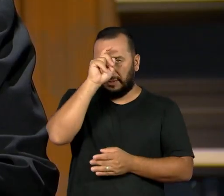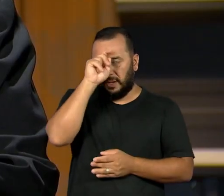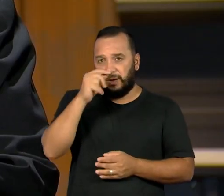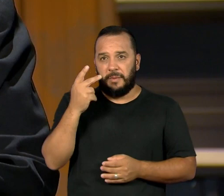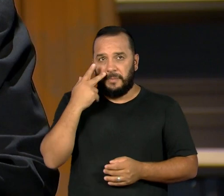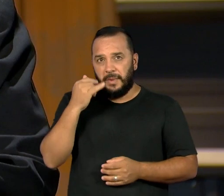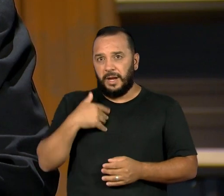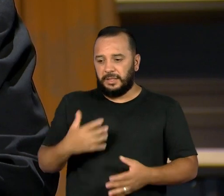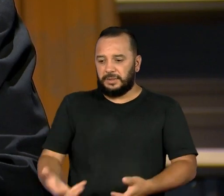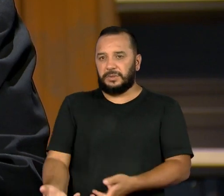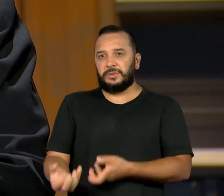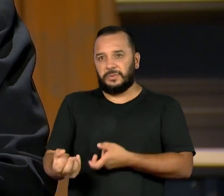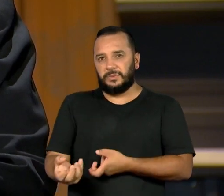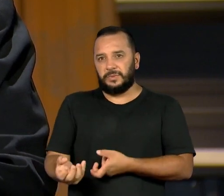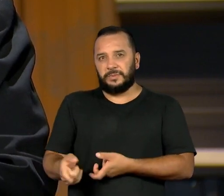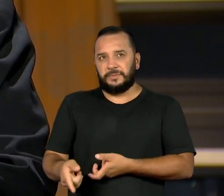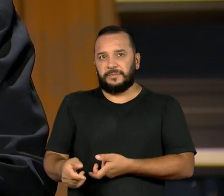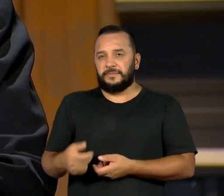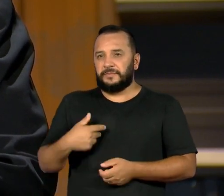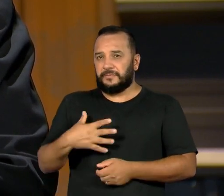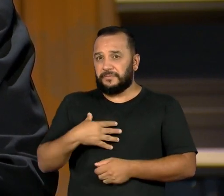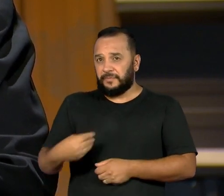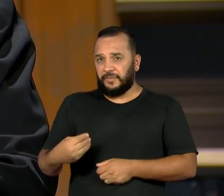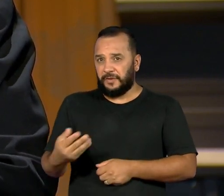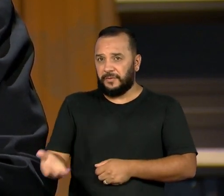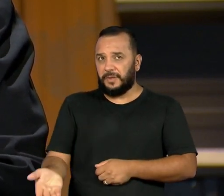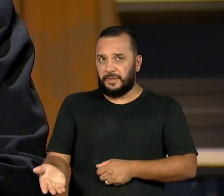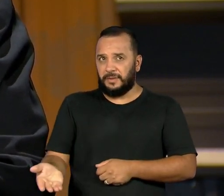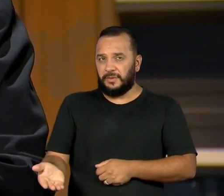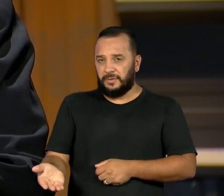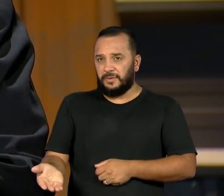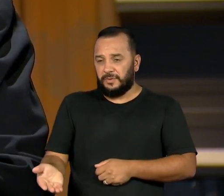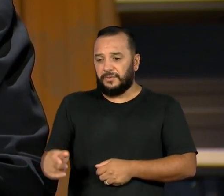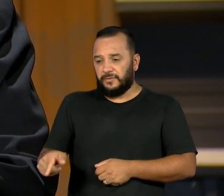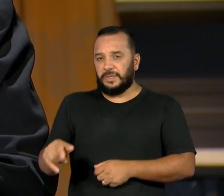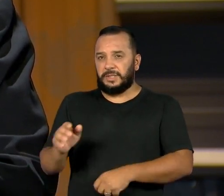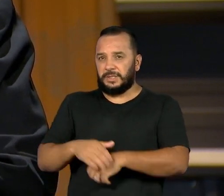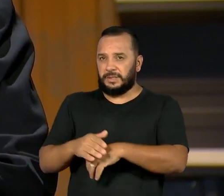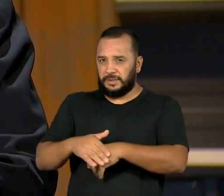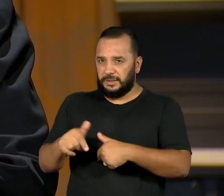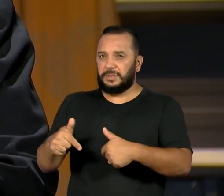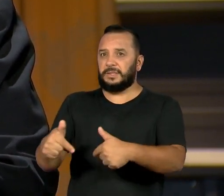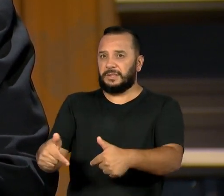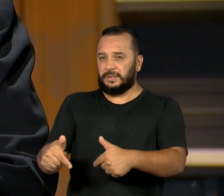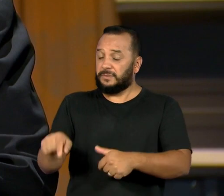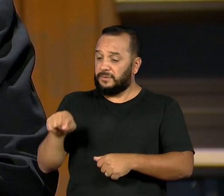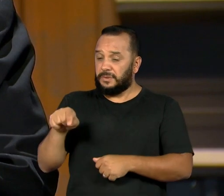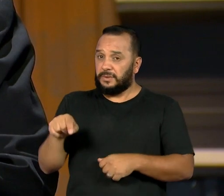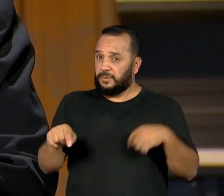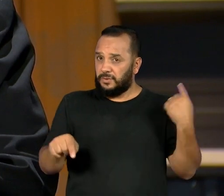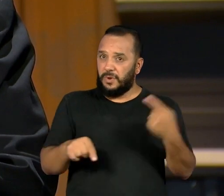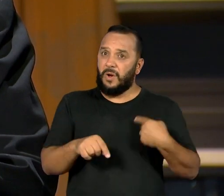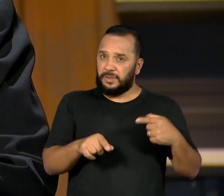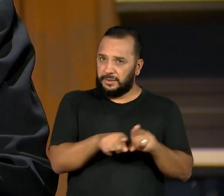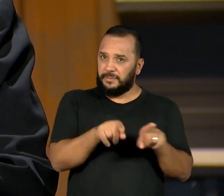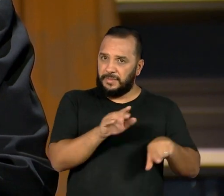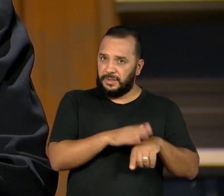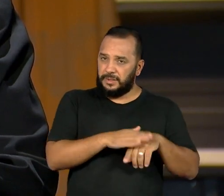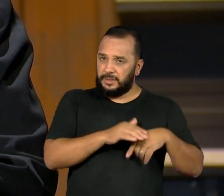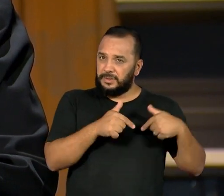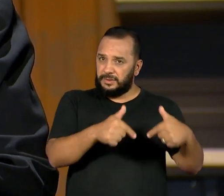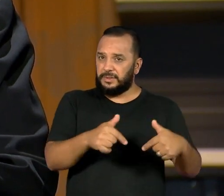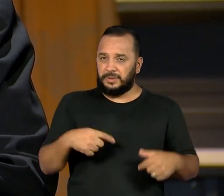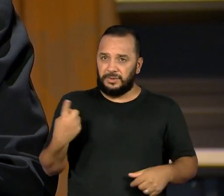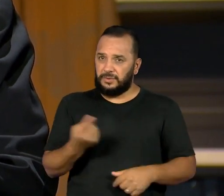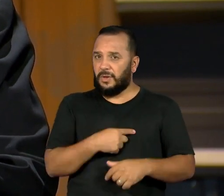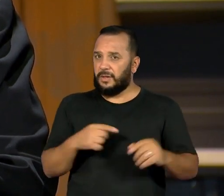braço e falou: filho, faz a sua parte, a gente vai fazer a nossa e a gente vai